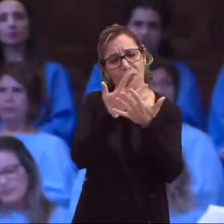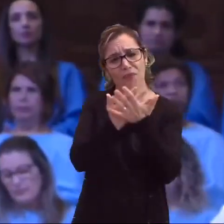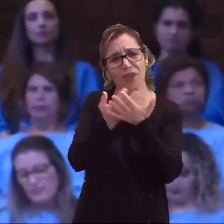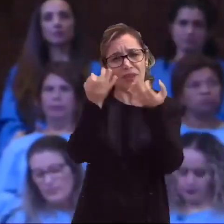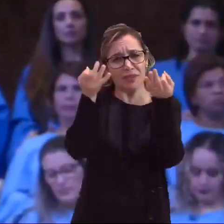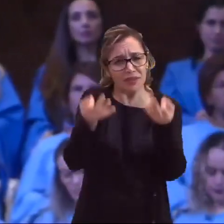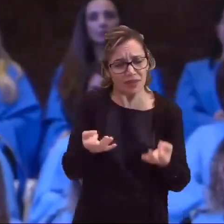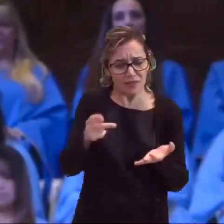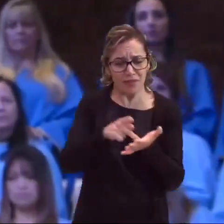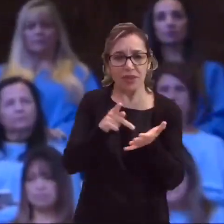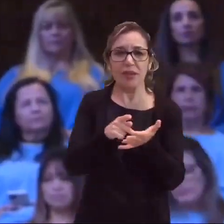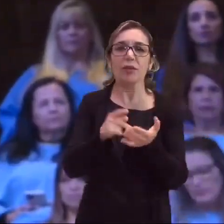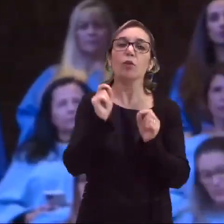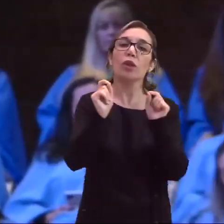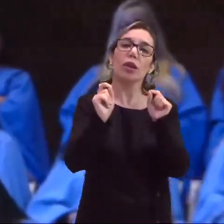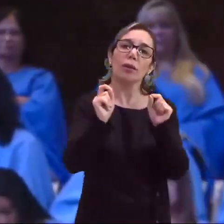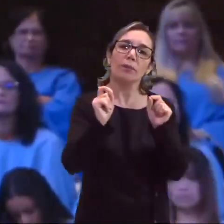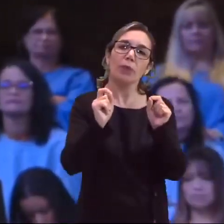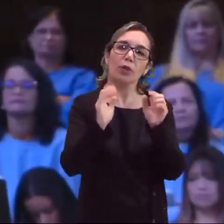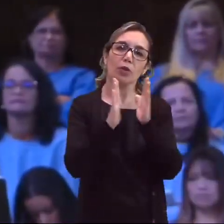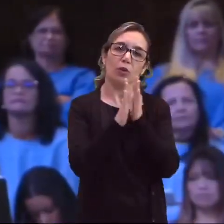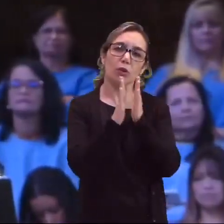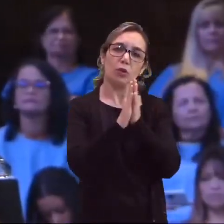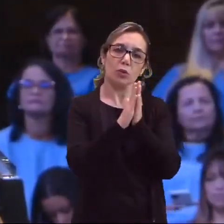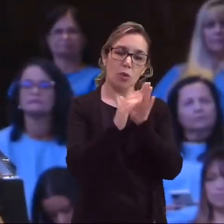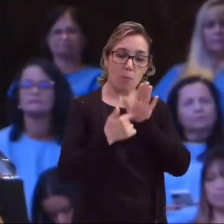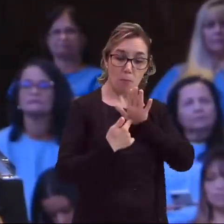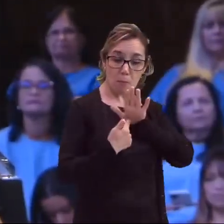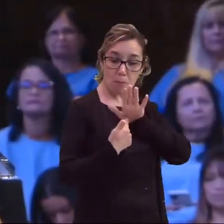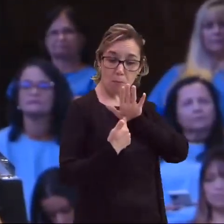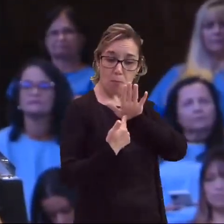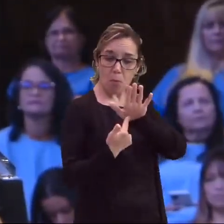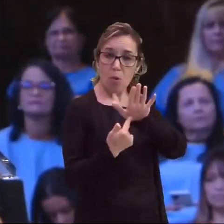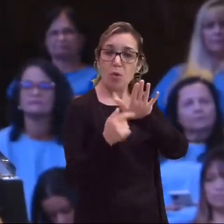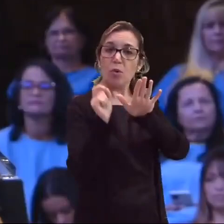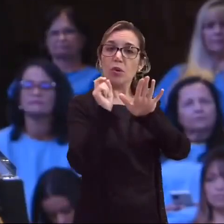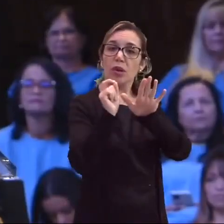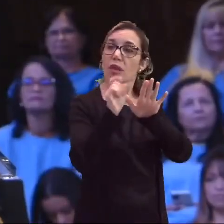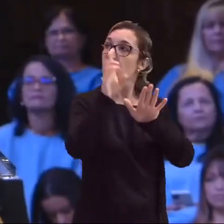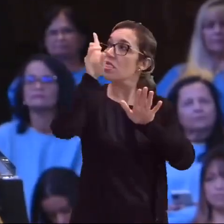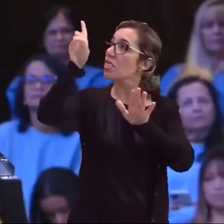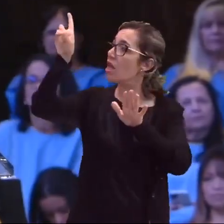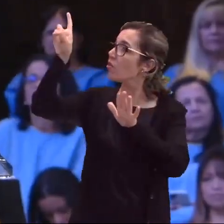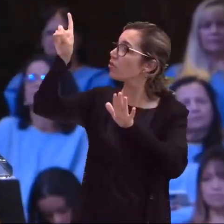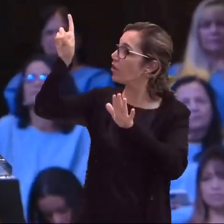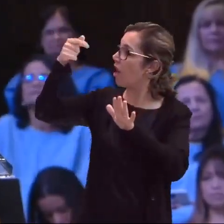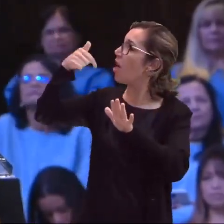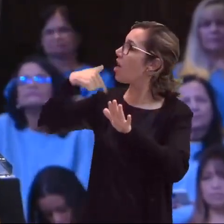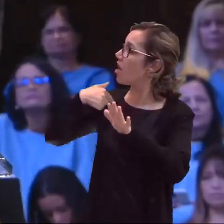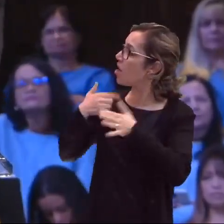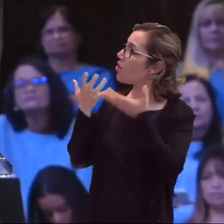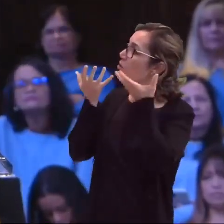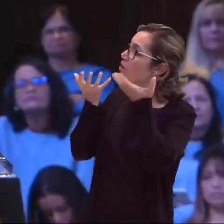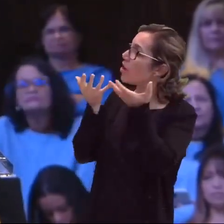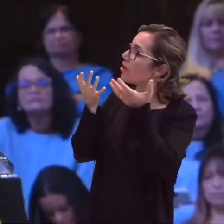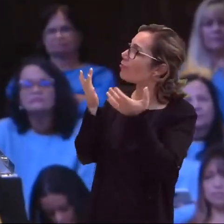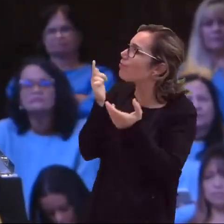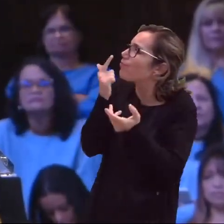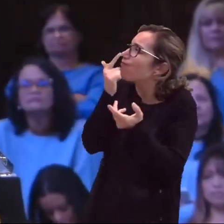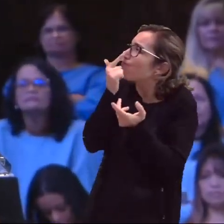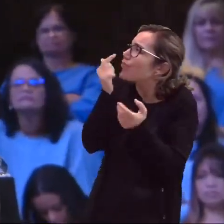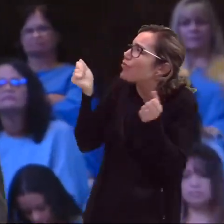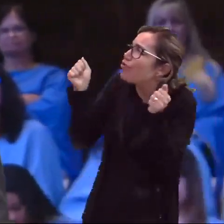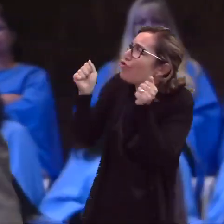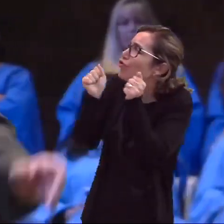uma oração que revela a nosso desejo de ter intimidade com o Senhor